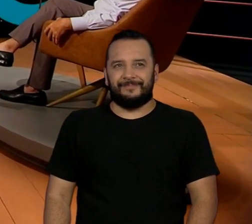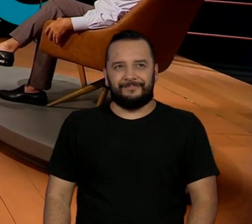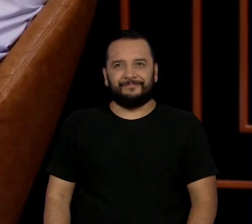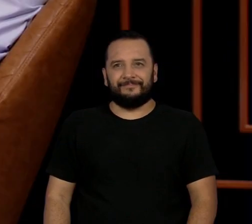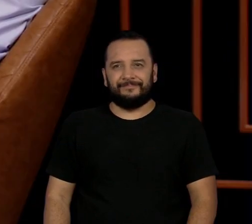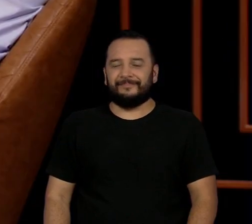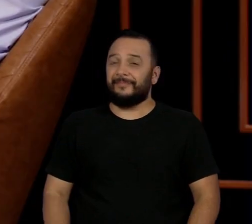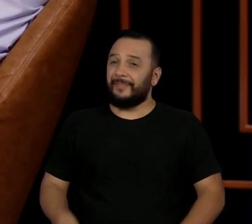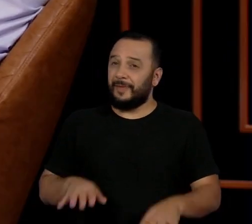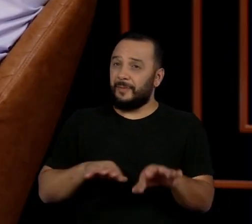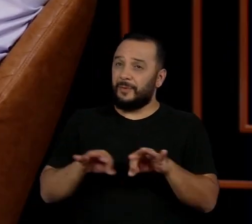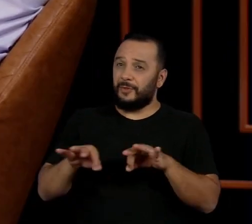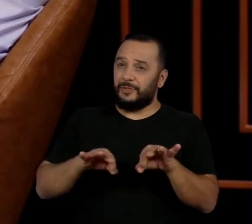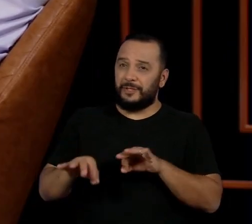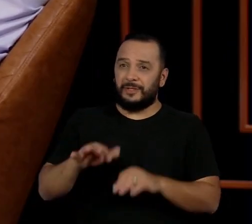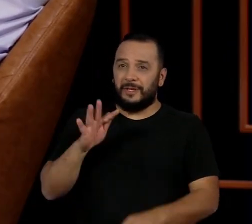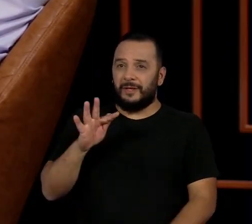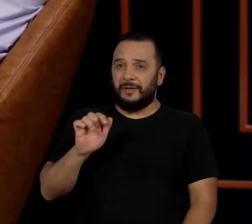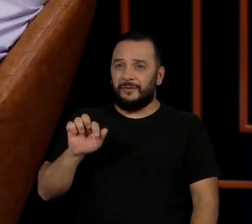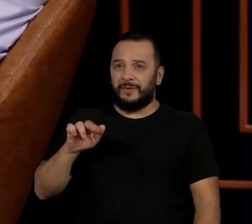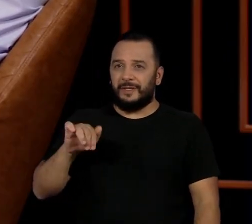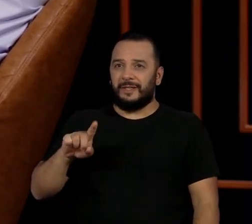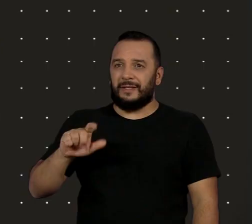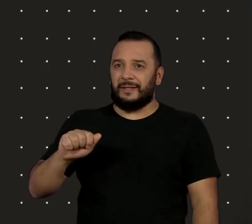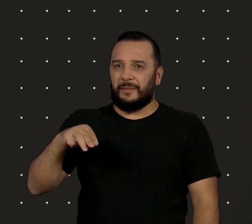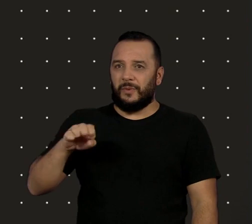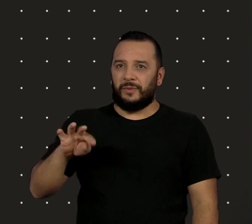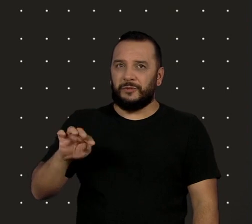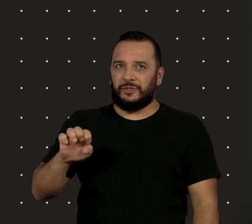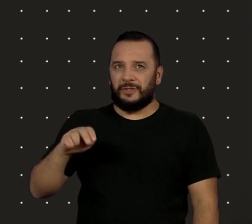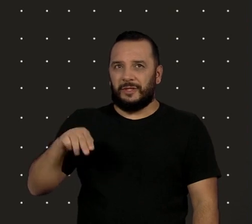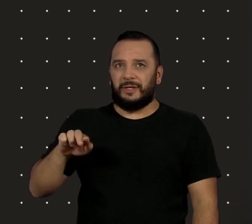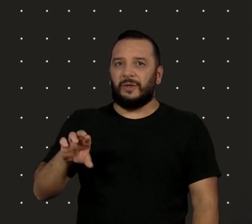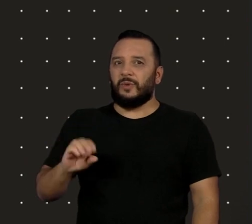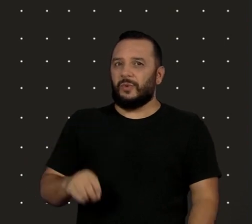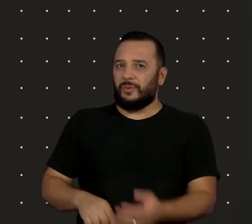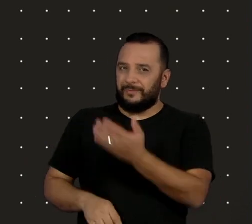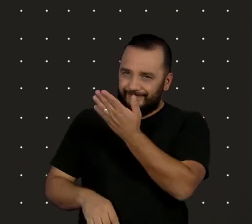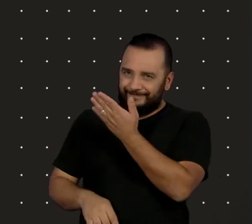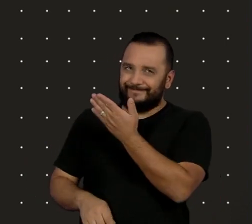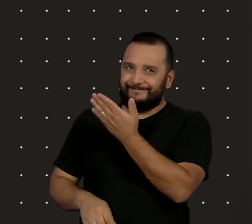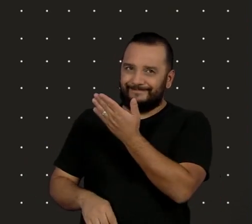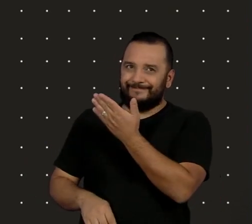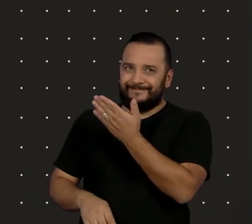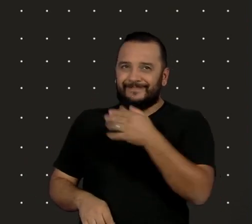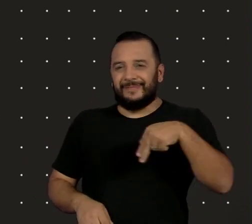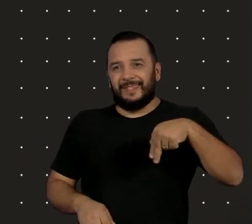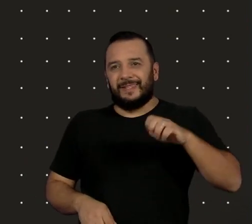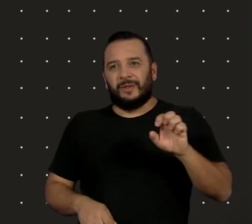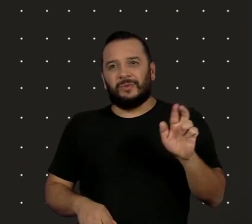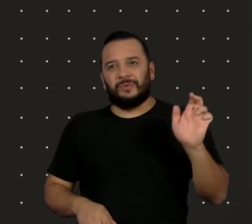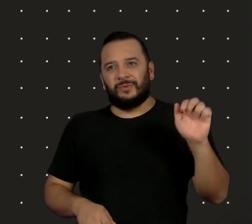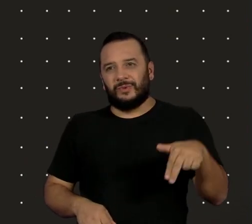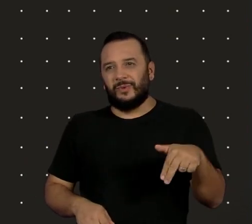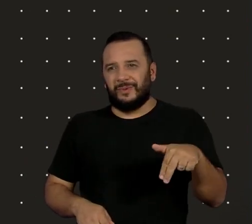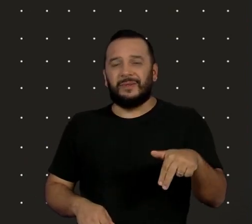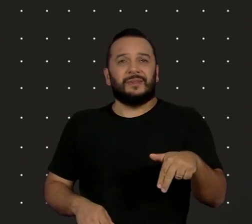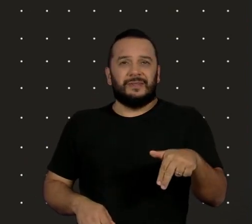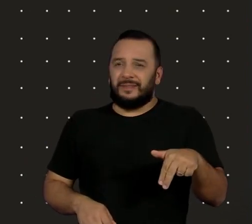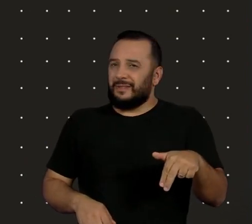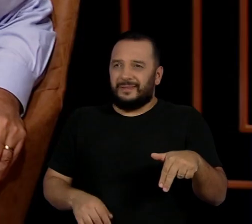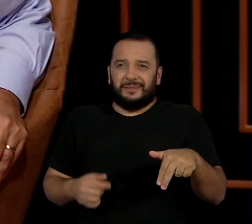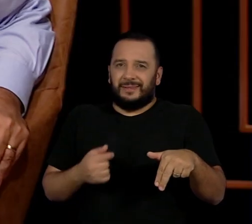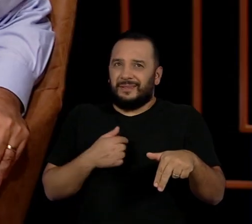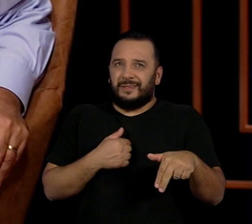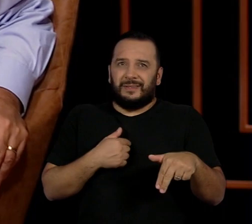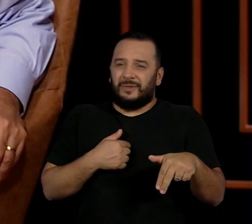Um projeto da Fernanda Montenegro, né, que me dirigiu. E Nelson Rodrigues, né? Eu realmente, por mim, eu só faria Nelson Rodrigues